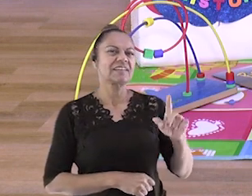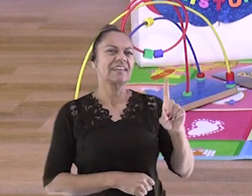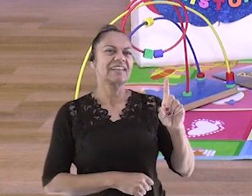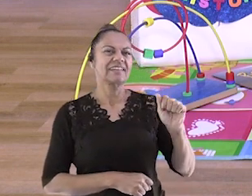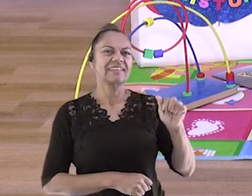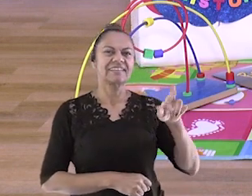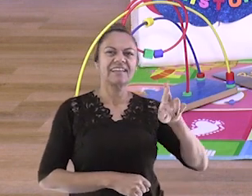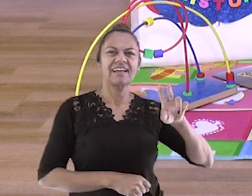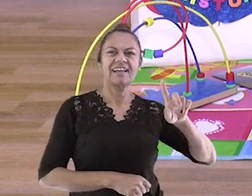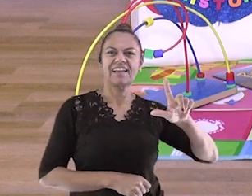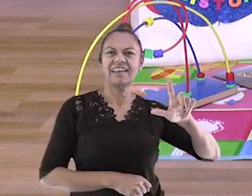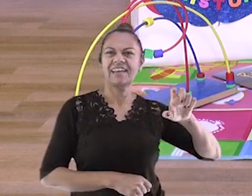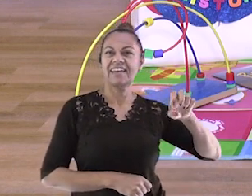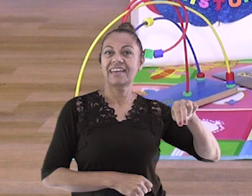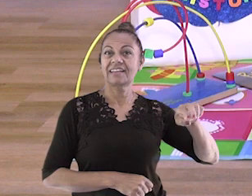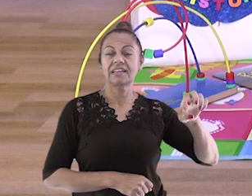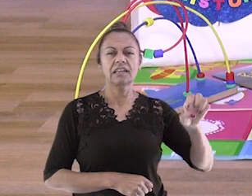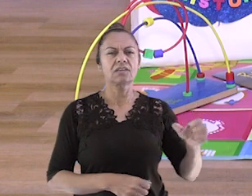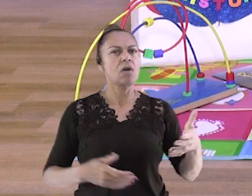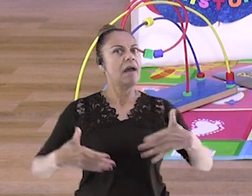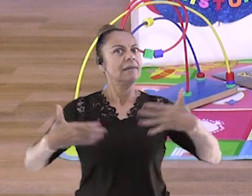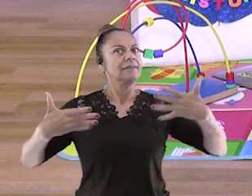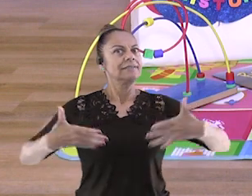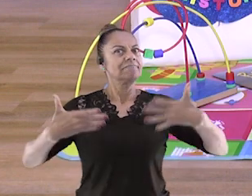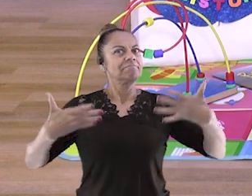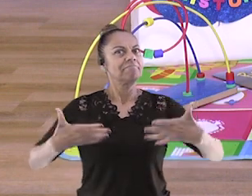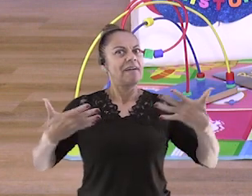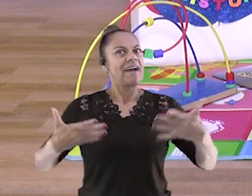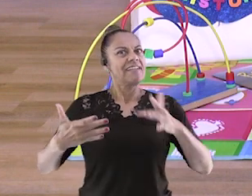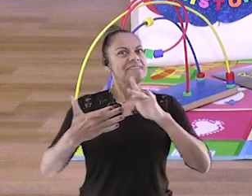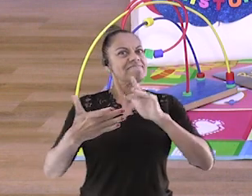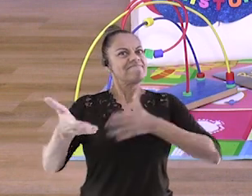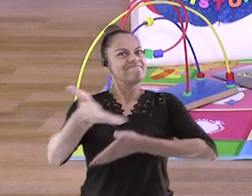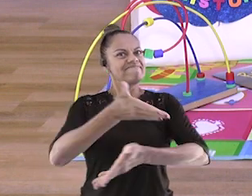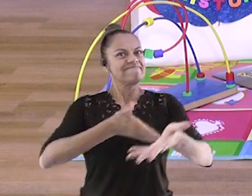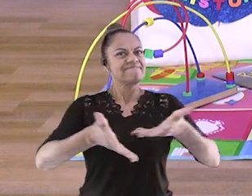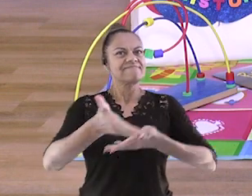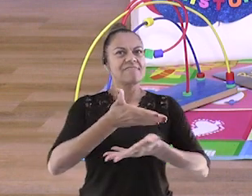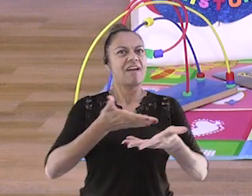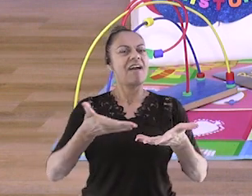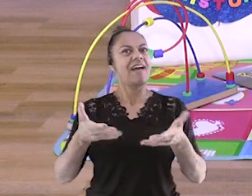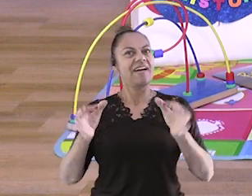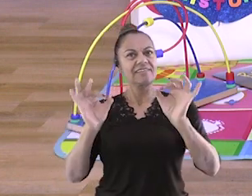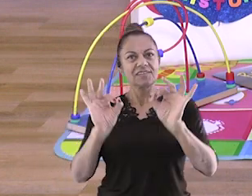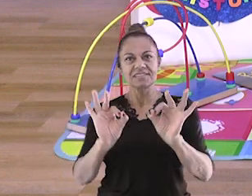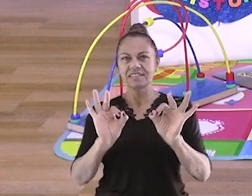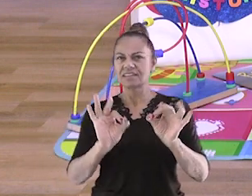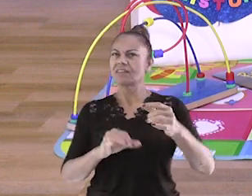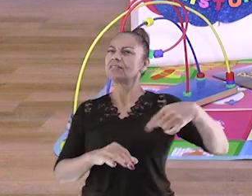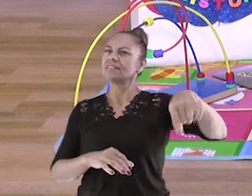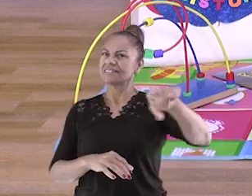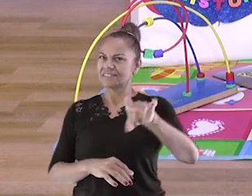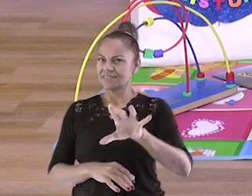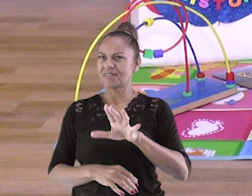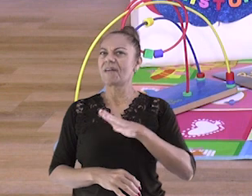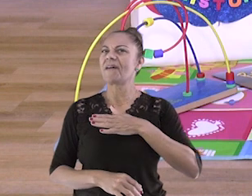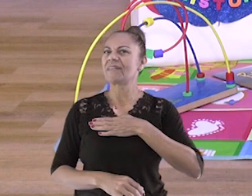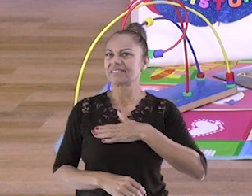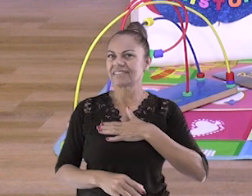uma interação. E eu tenho certeza que você vai adorar também. Quem gosta de ouvir história